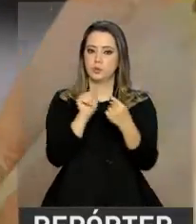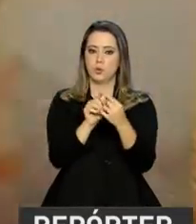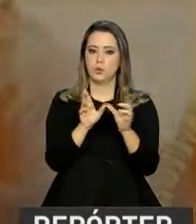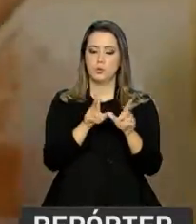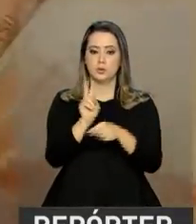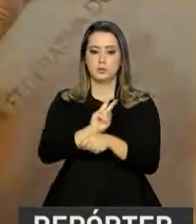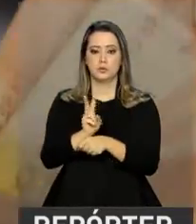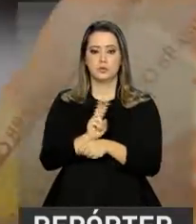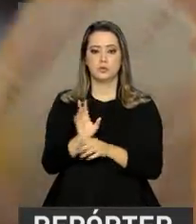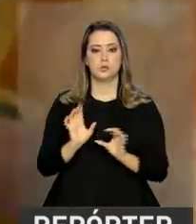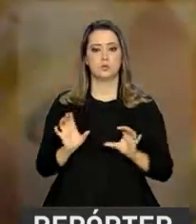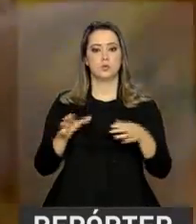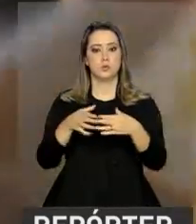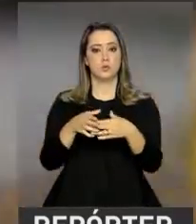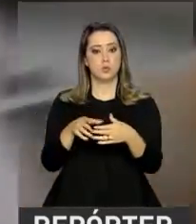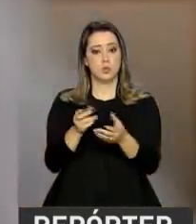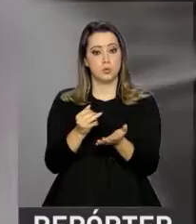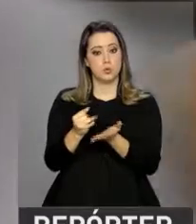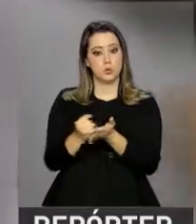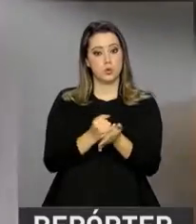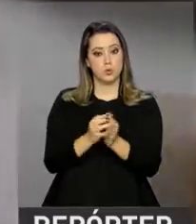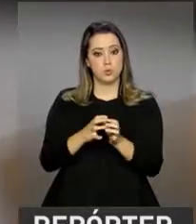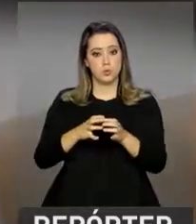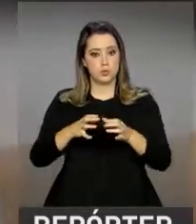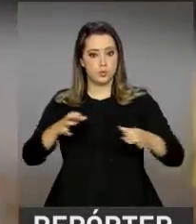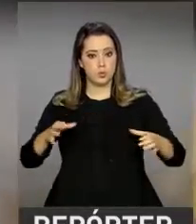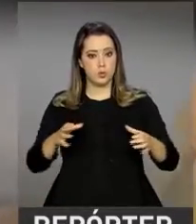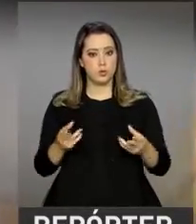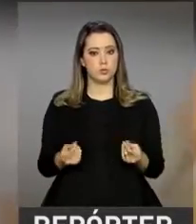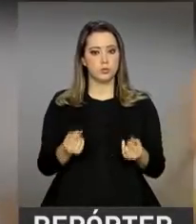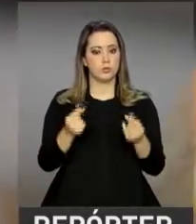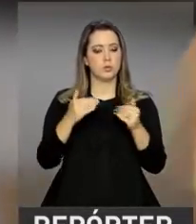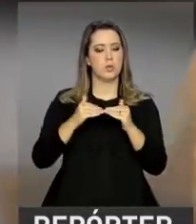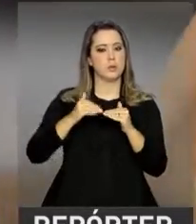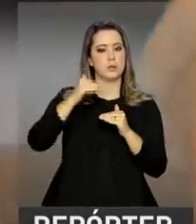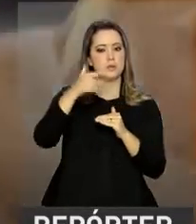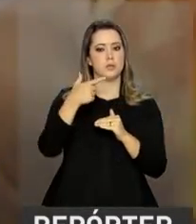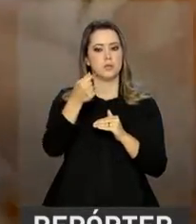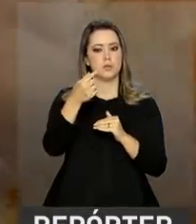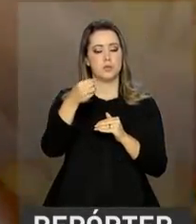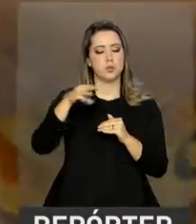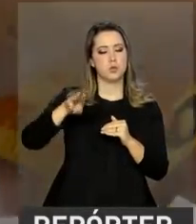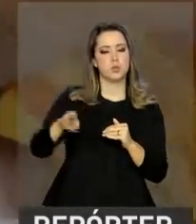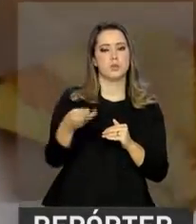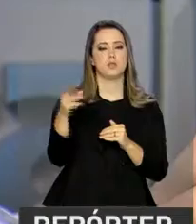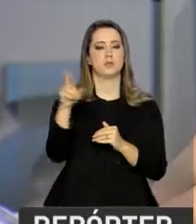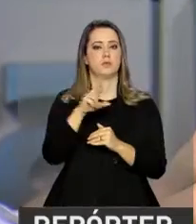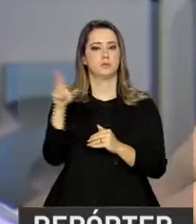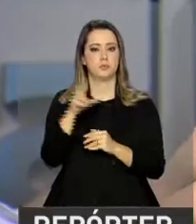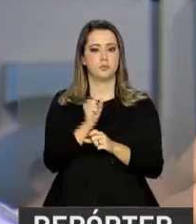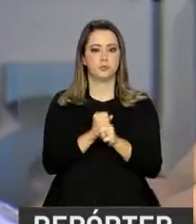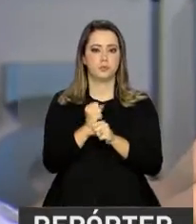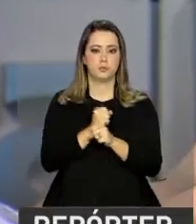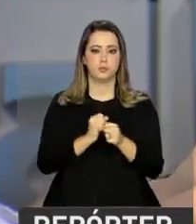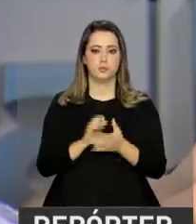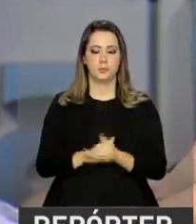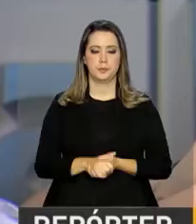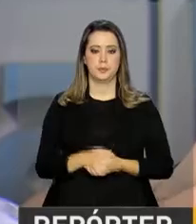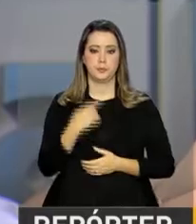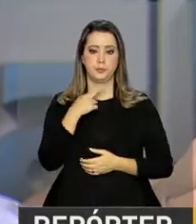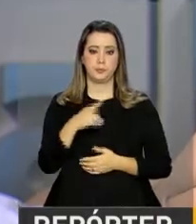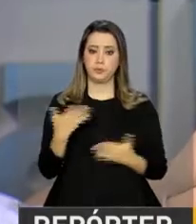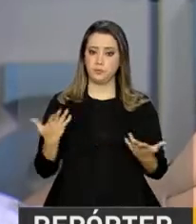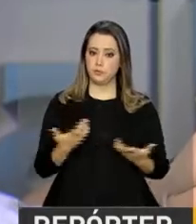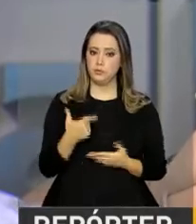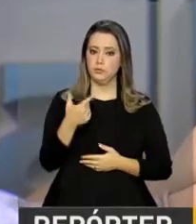foram os grandes contribuintes com faturamento acima de 200 milhões de reais por ano o grande resultado de